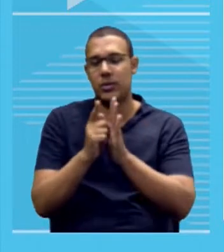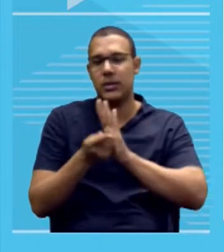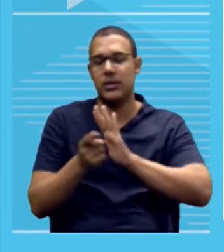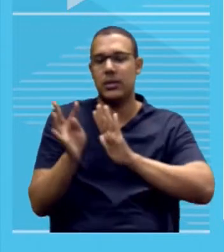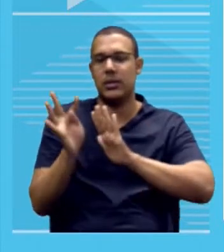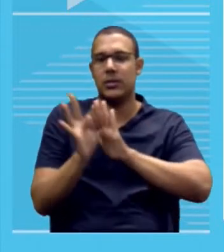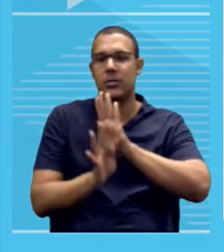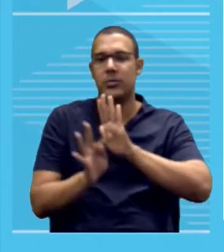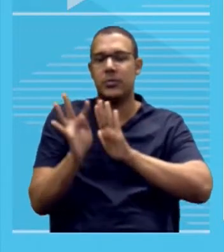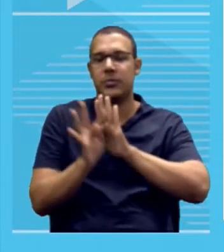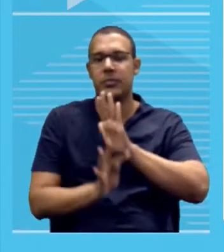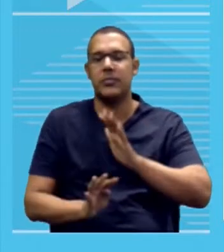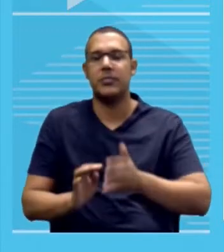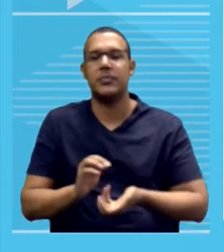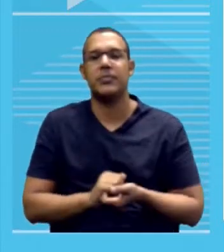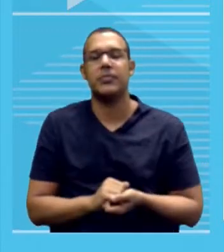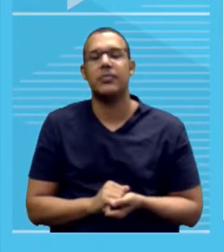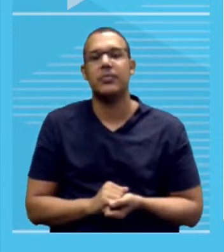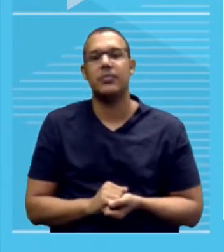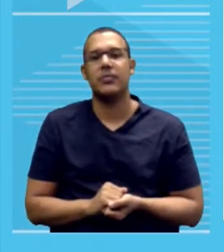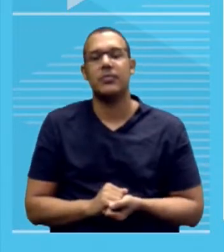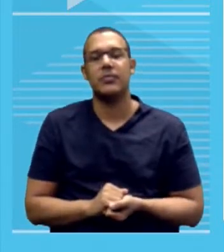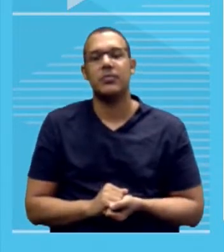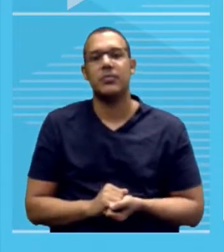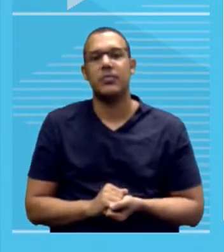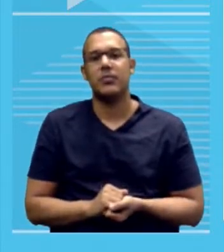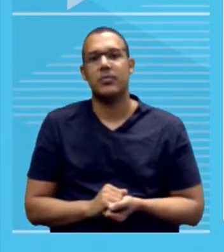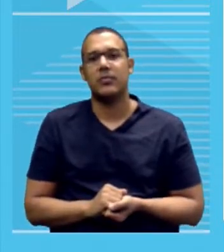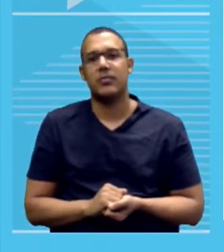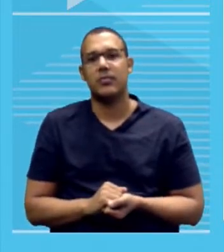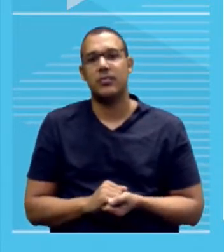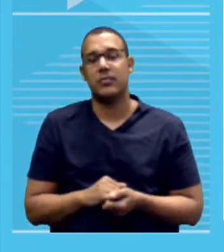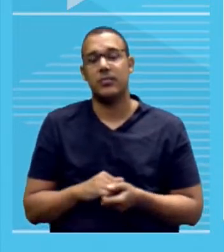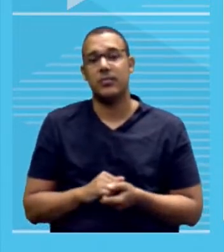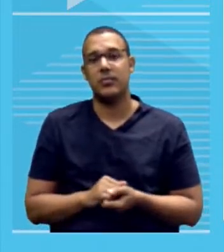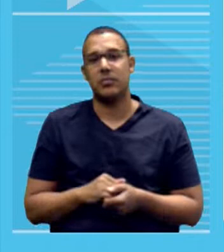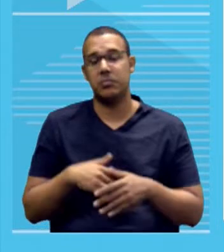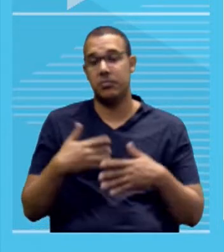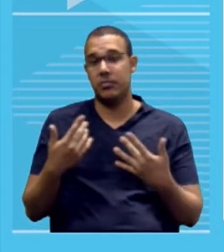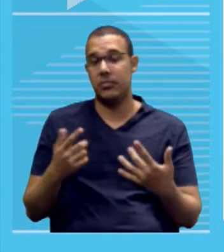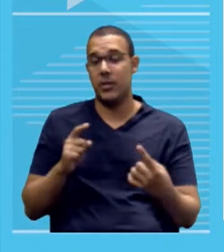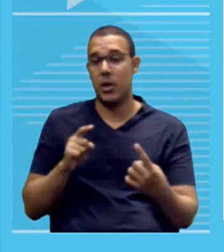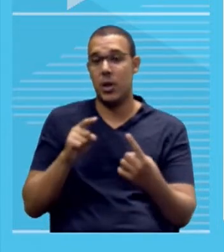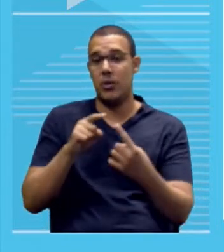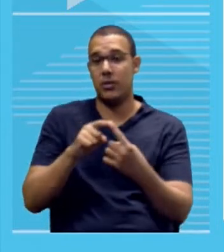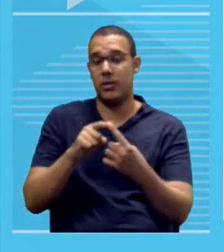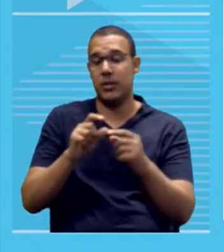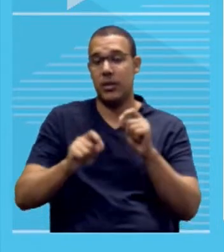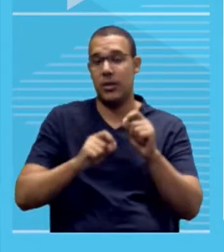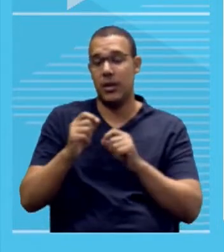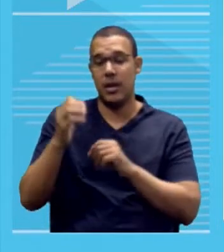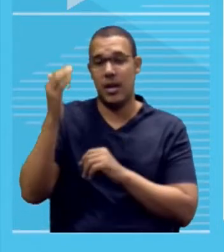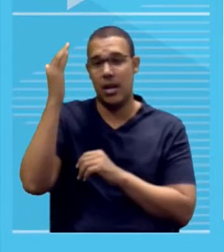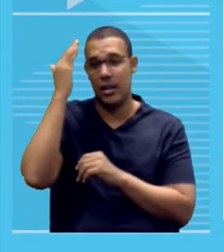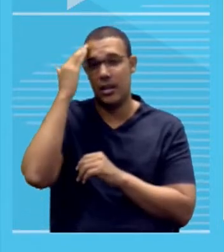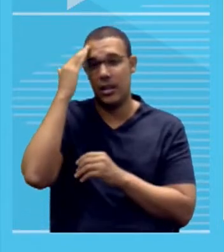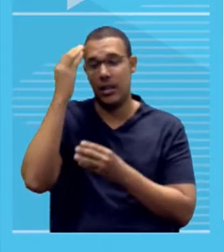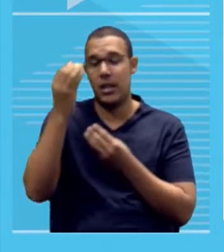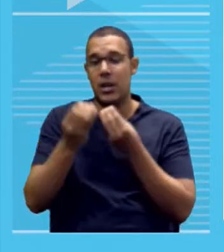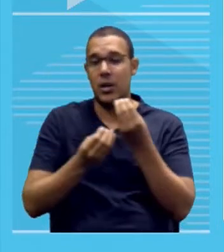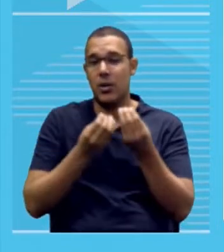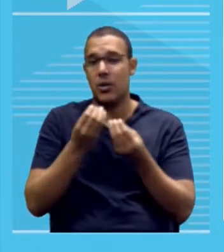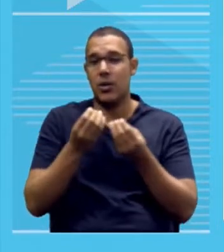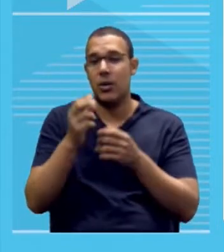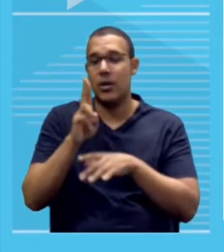textuais galerinha E aí com isso nosso objetivo é de compreender a funcionalidade